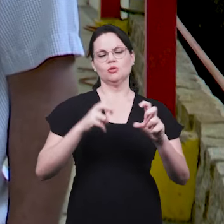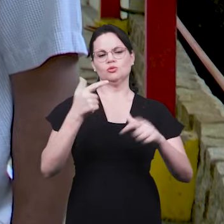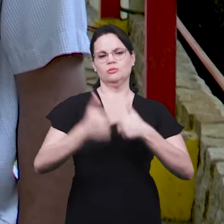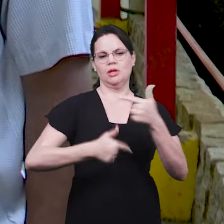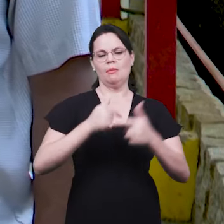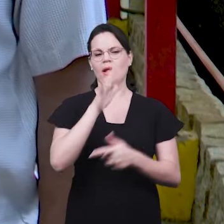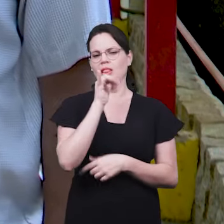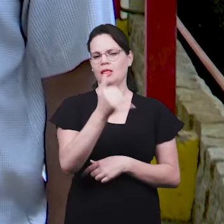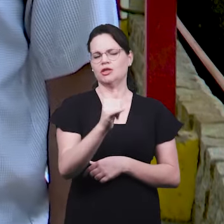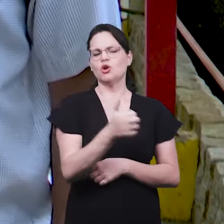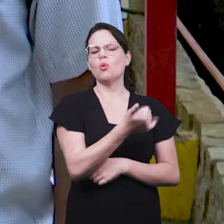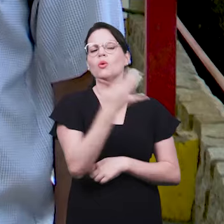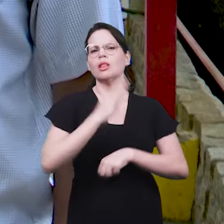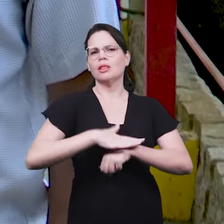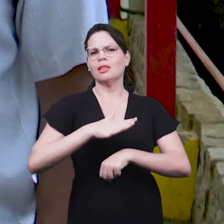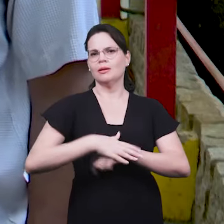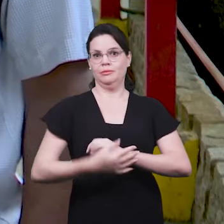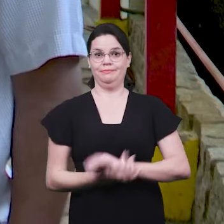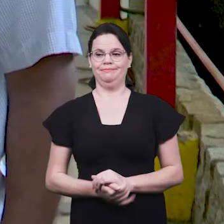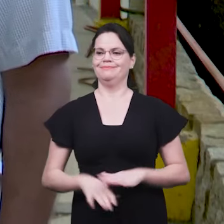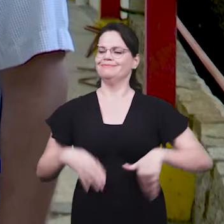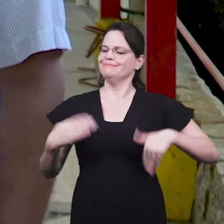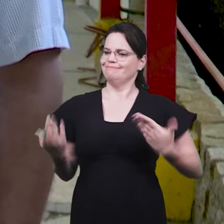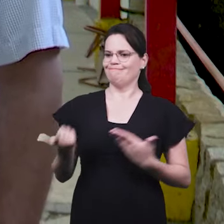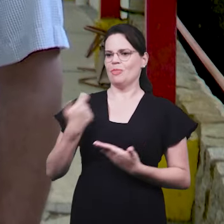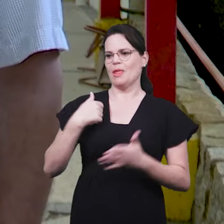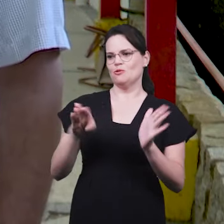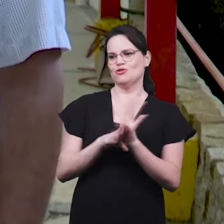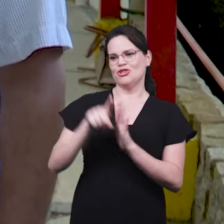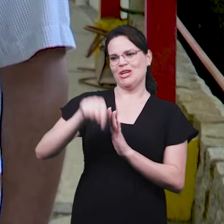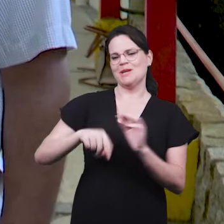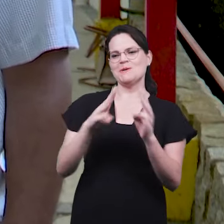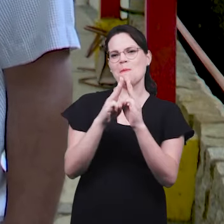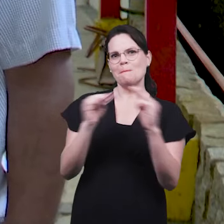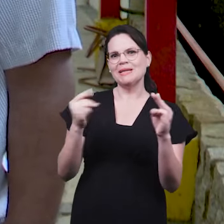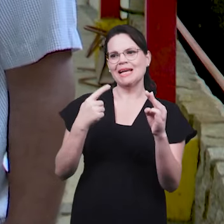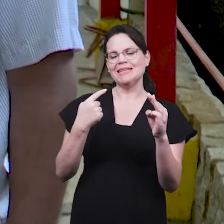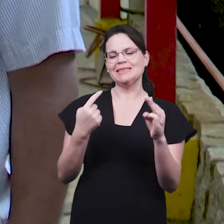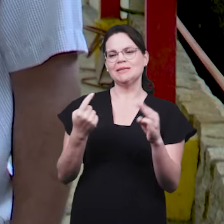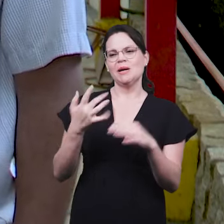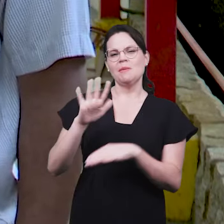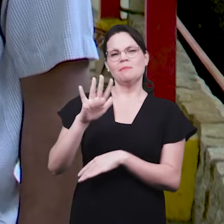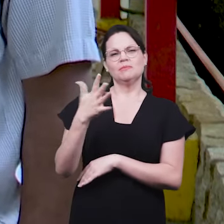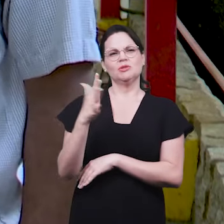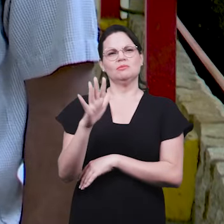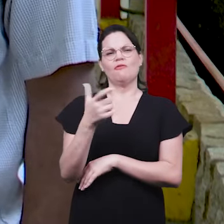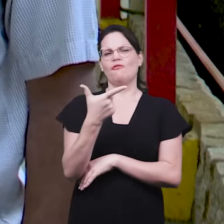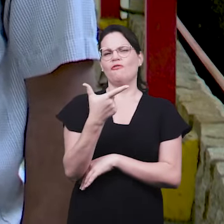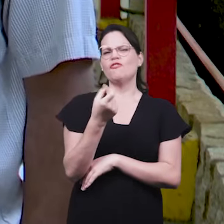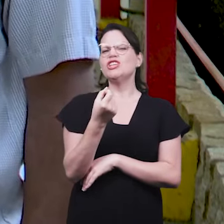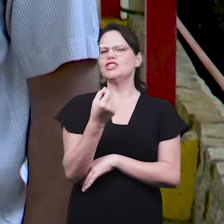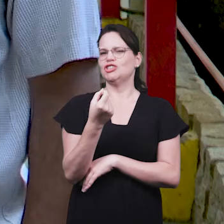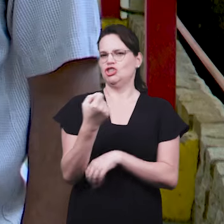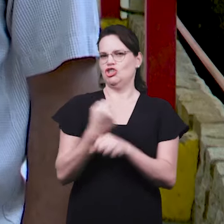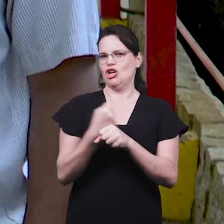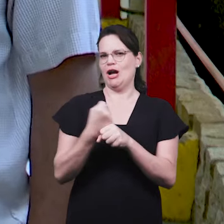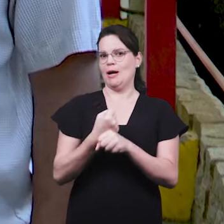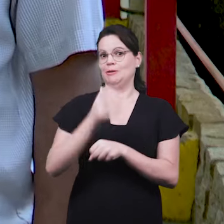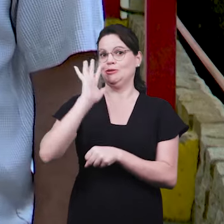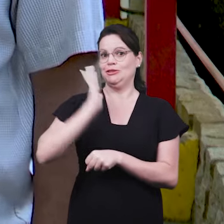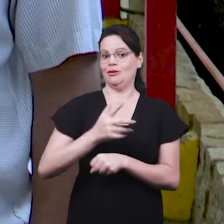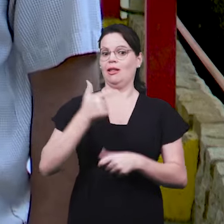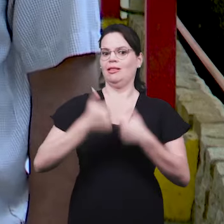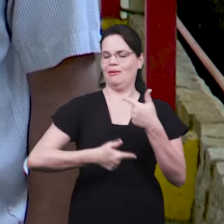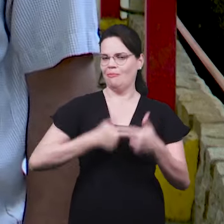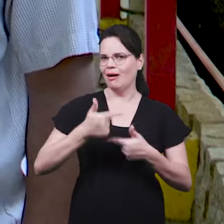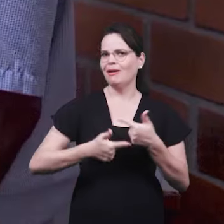trabalhos? Bem, eu cheguei no Manaim ainda muito novo. Estou aqui há um pouco mais de 20 anos, já passando